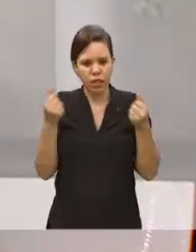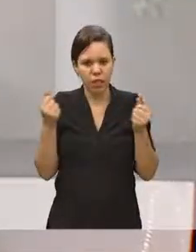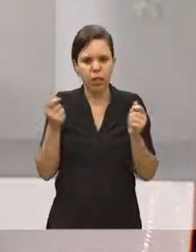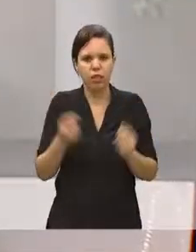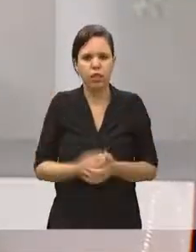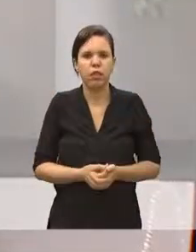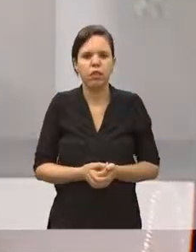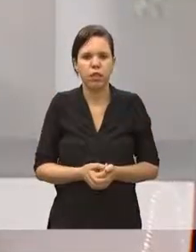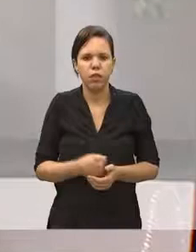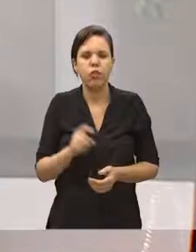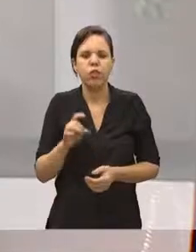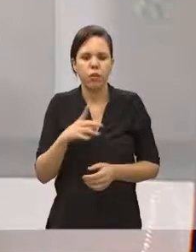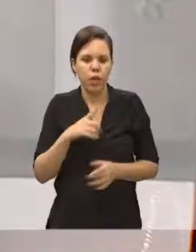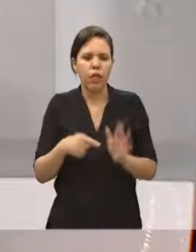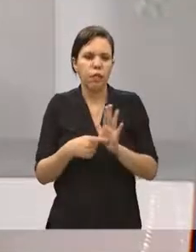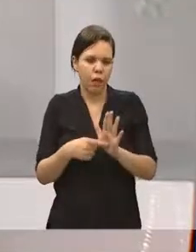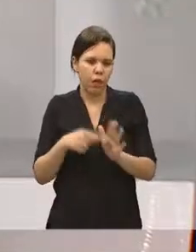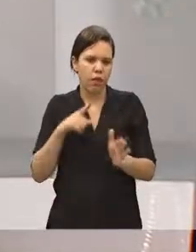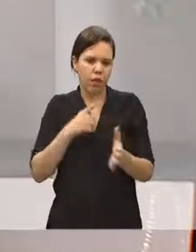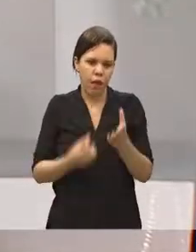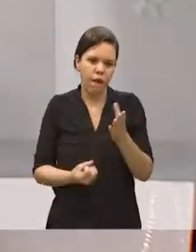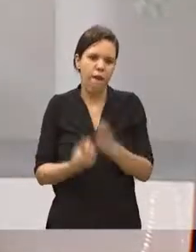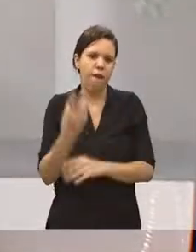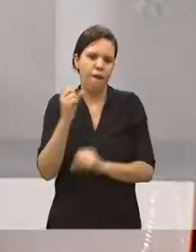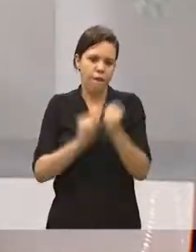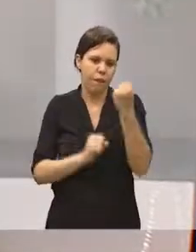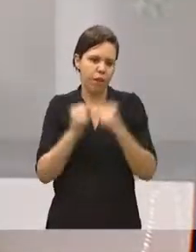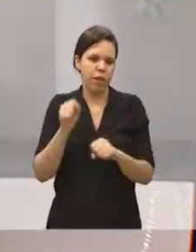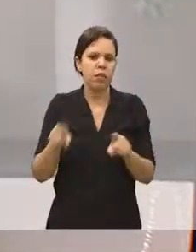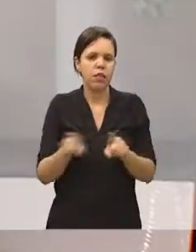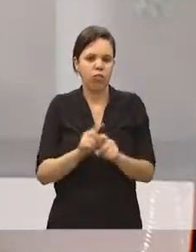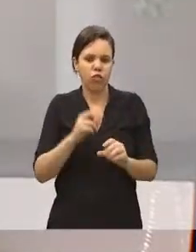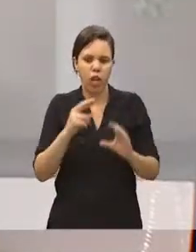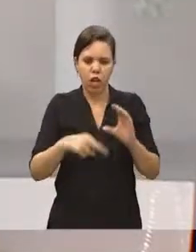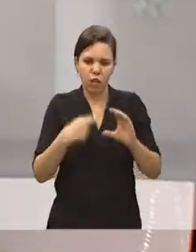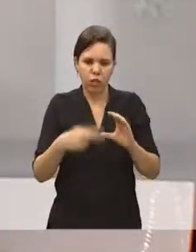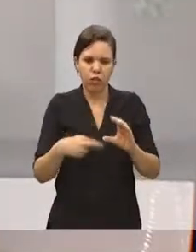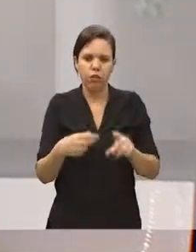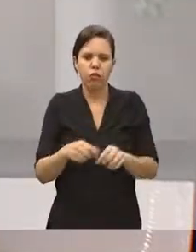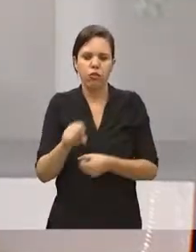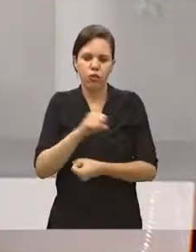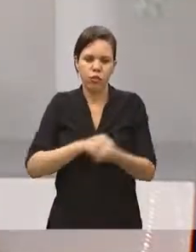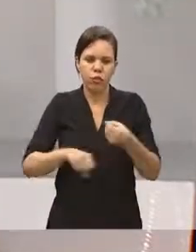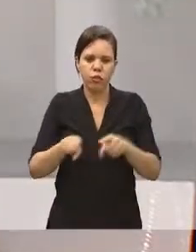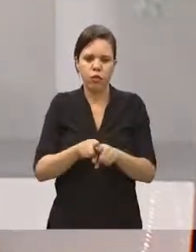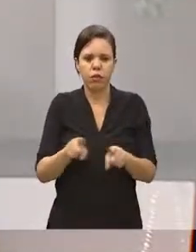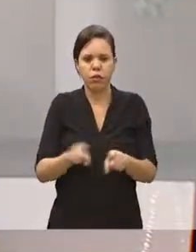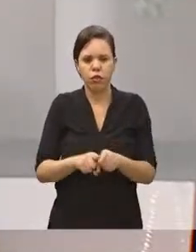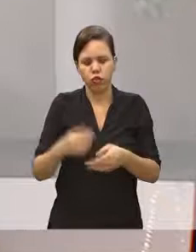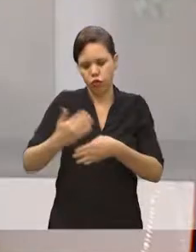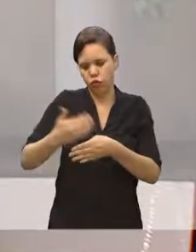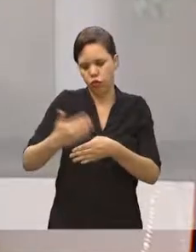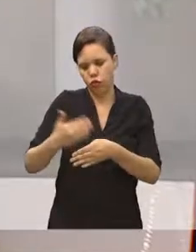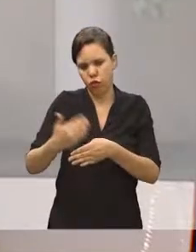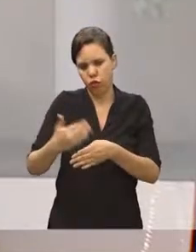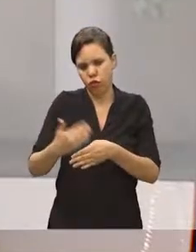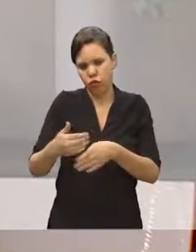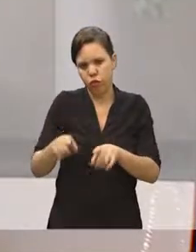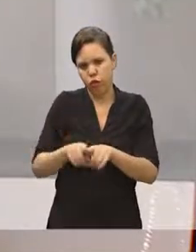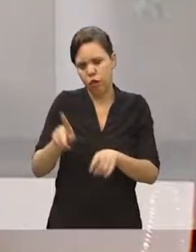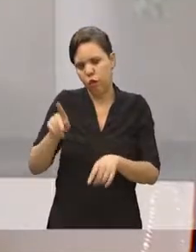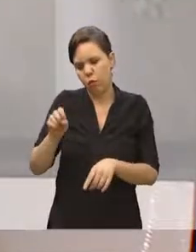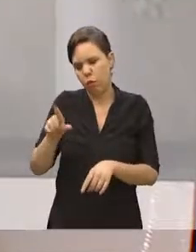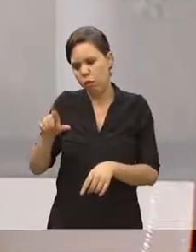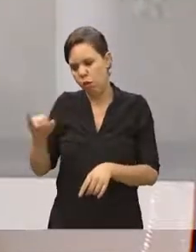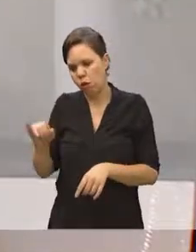uma pegada sustentável na fabricação. Então, a gente tem os tijolinhos que são de 100% reciclados, de polipropileno.